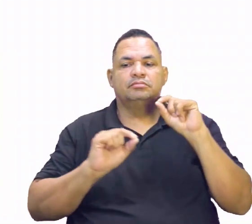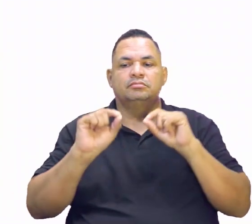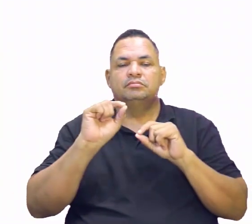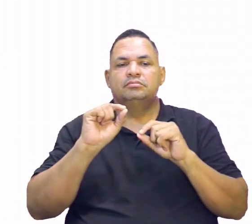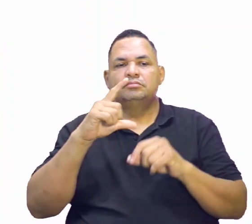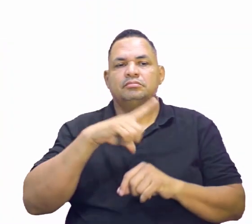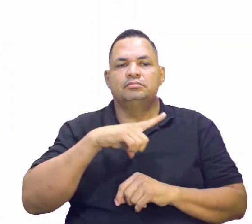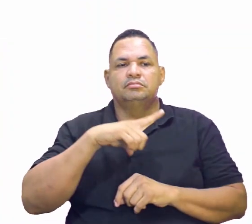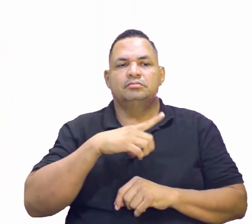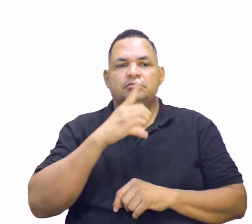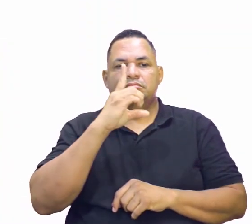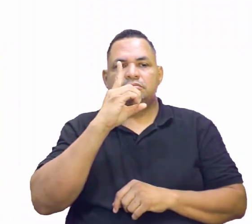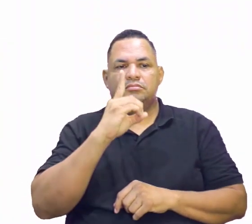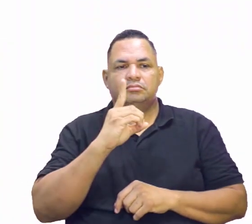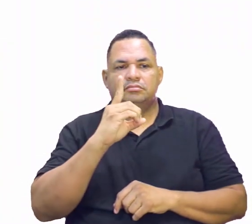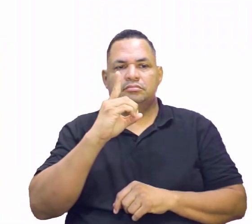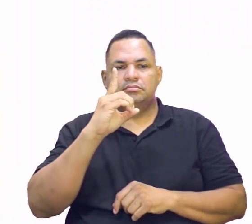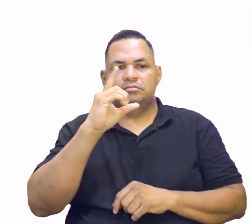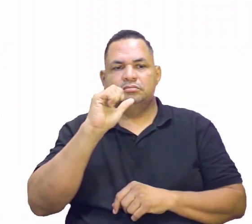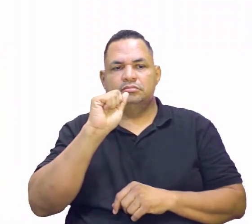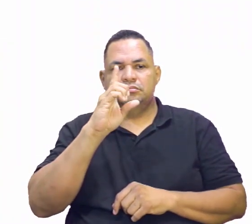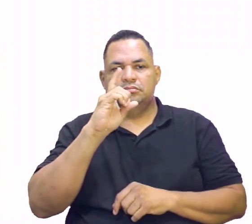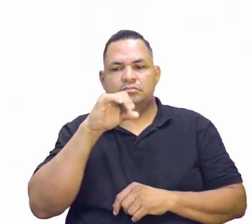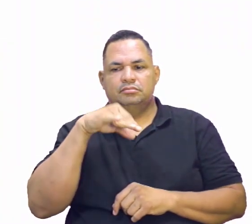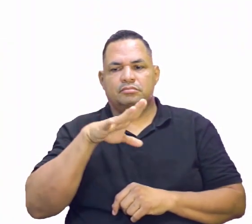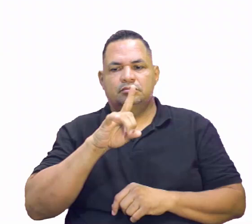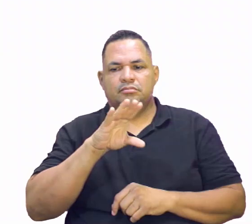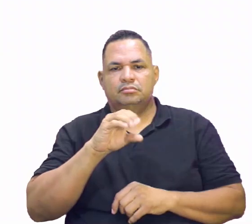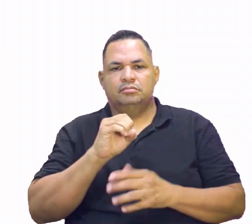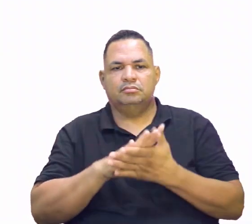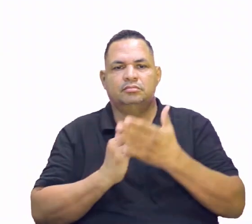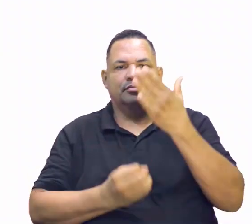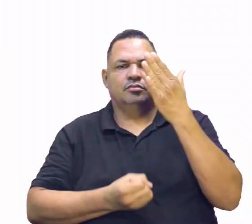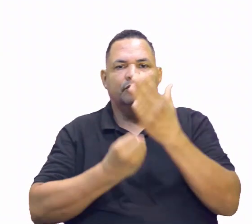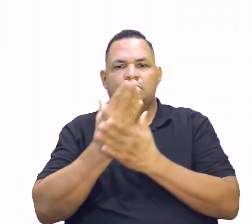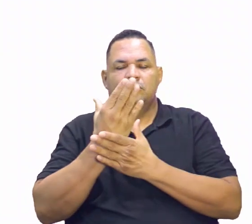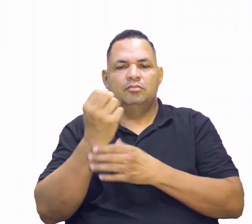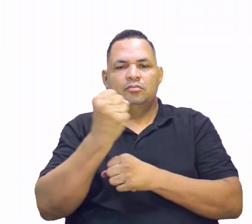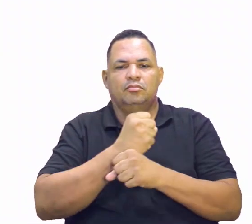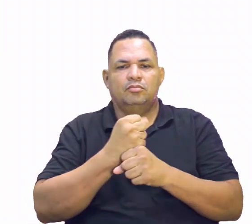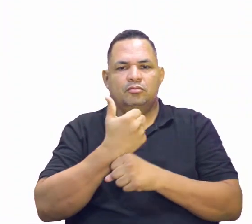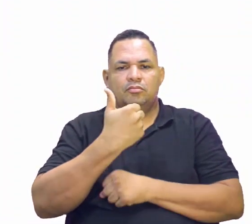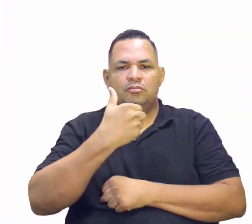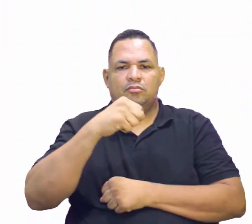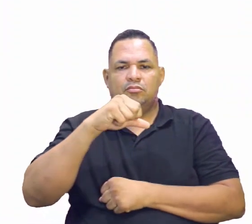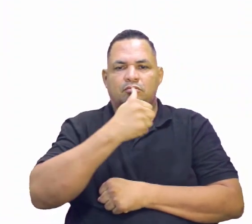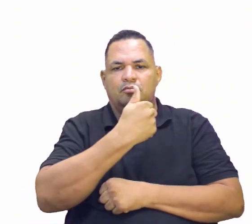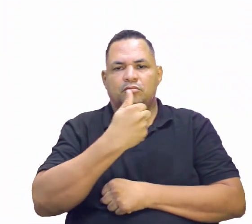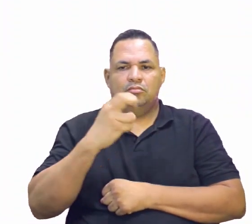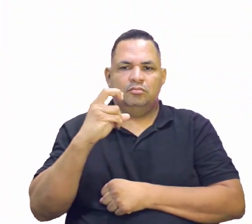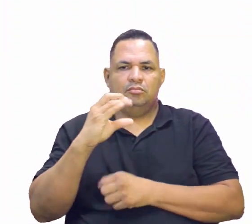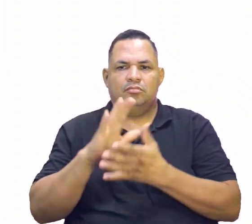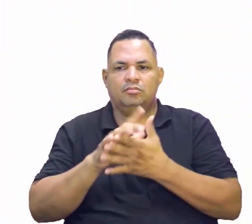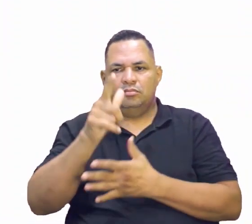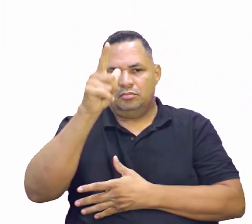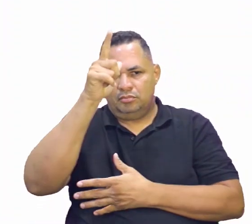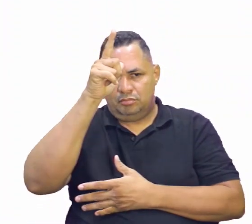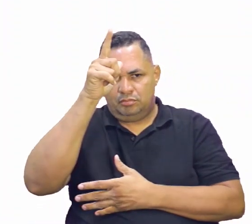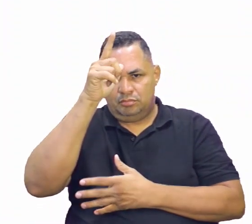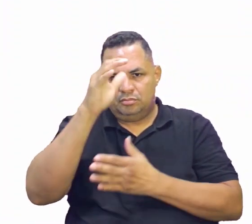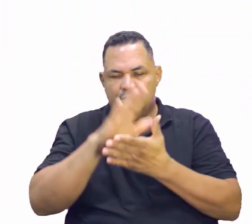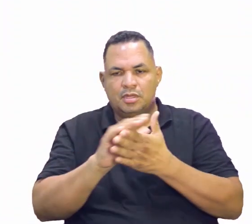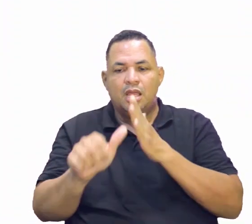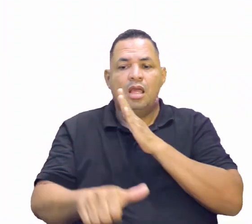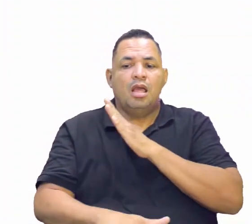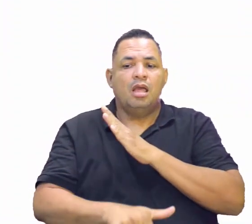nome aí, dadaísmo. O dadaísmo surge por volta ali de 1915 em Zurique, no auge